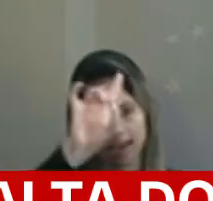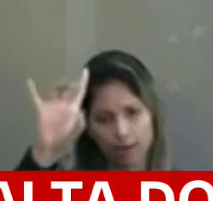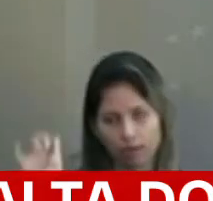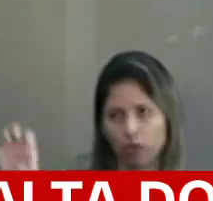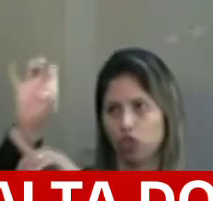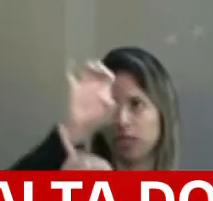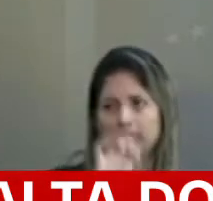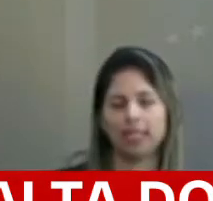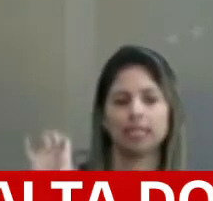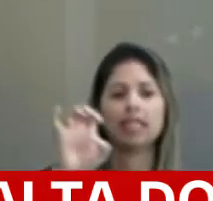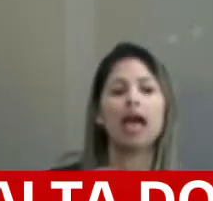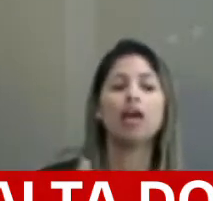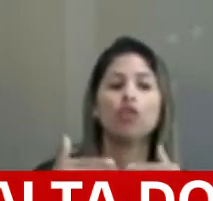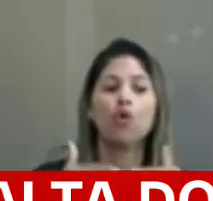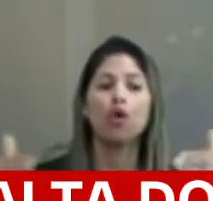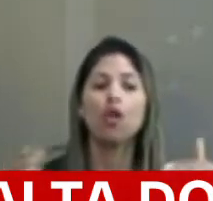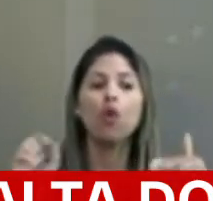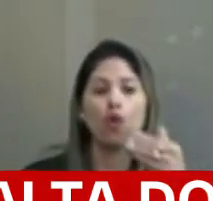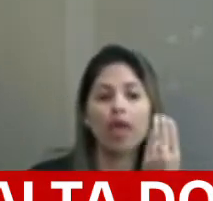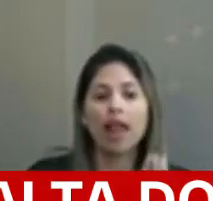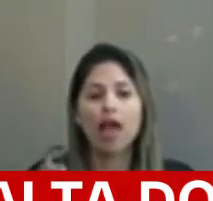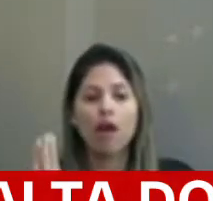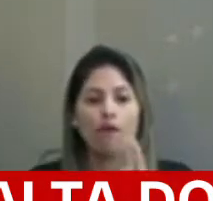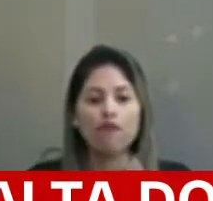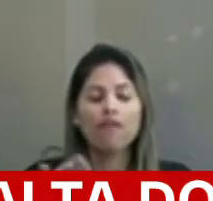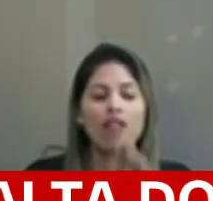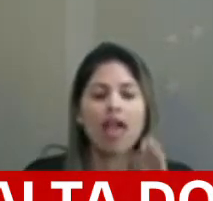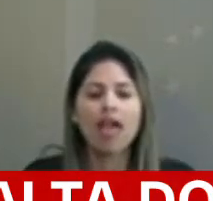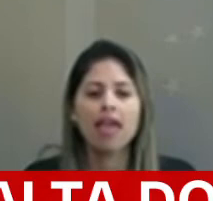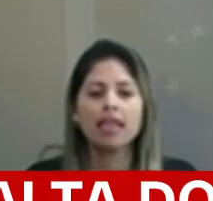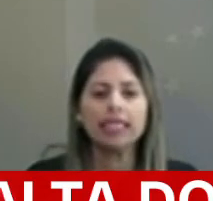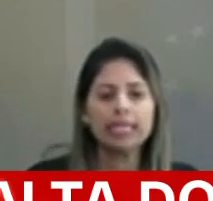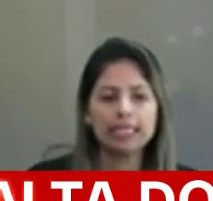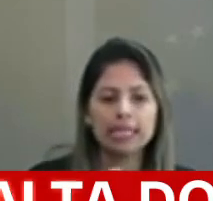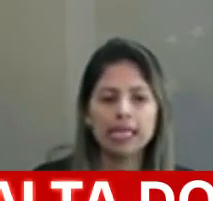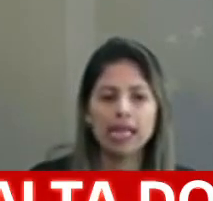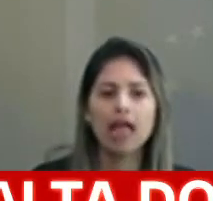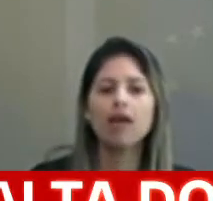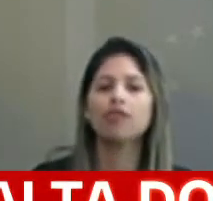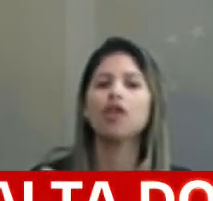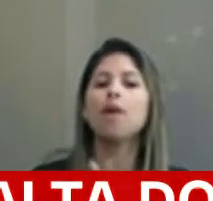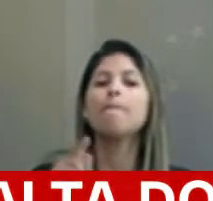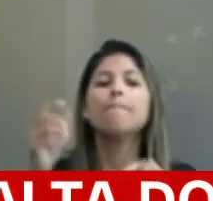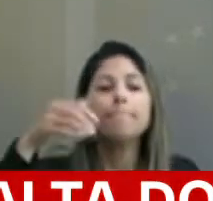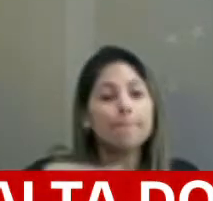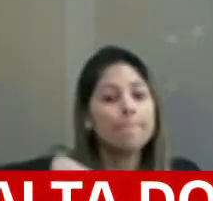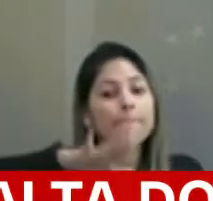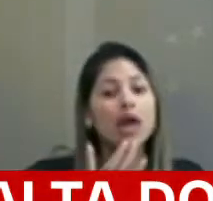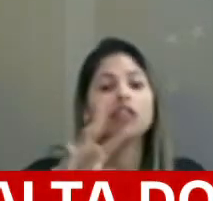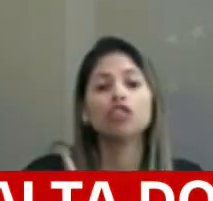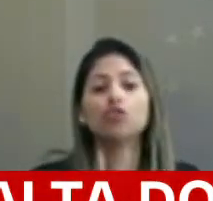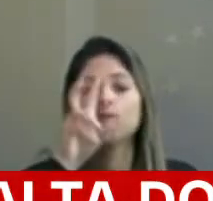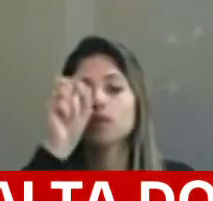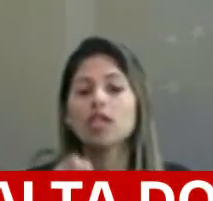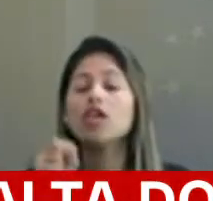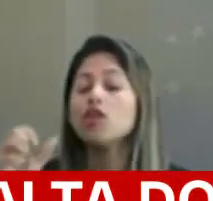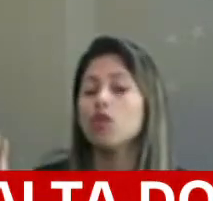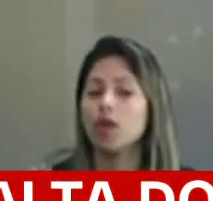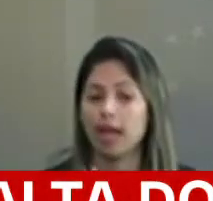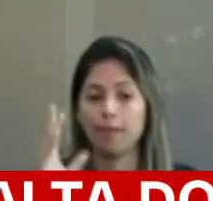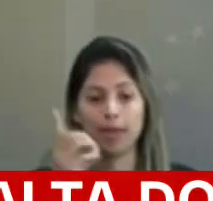Isso abre uma flexibilização maior para a operacionalização daquilo que a Câmara